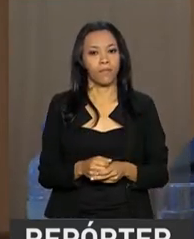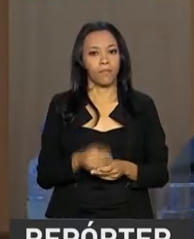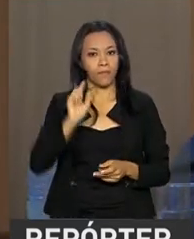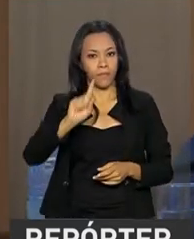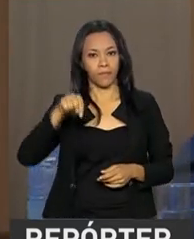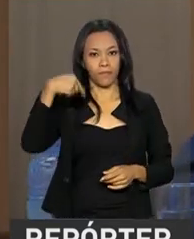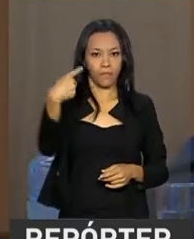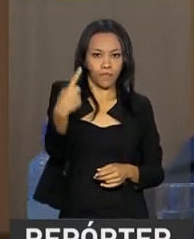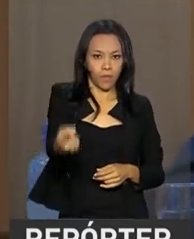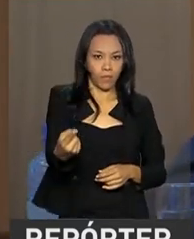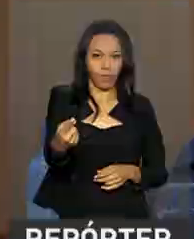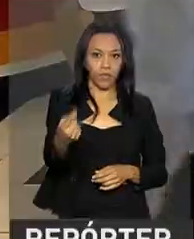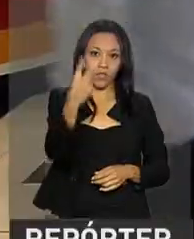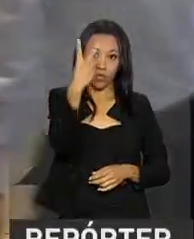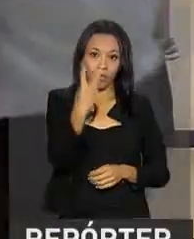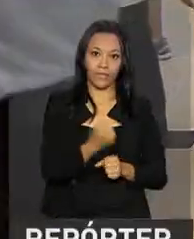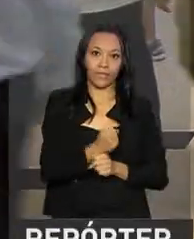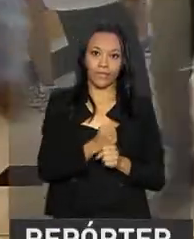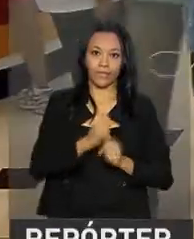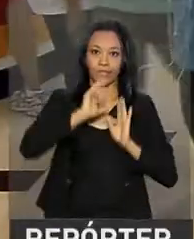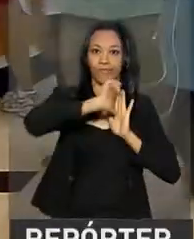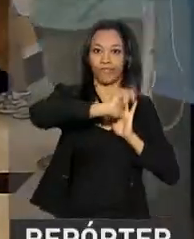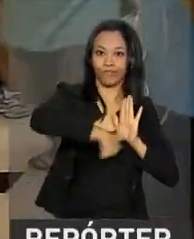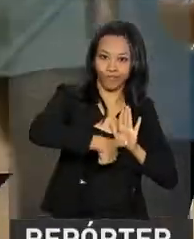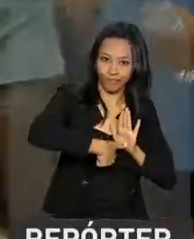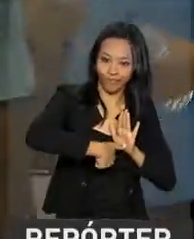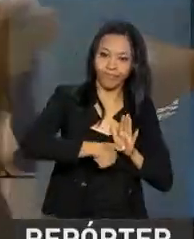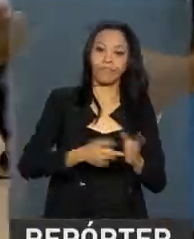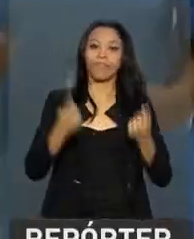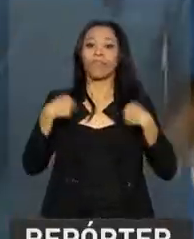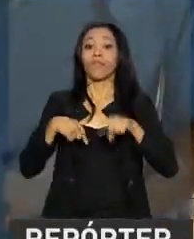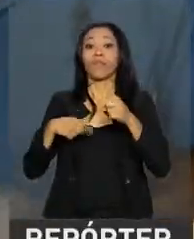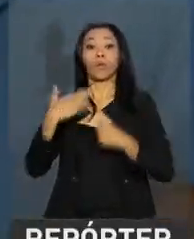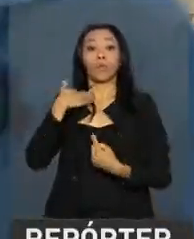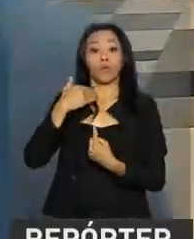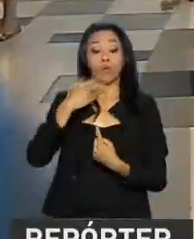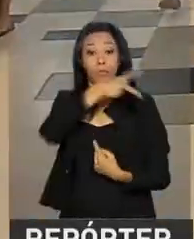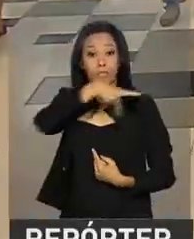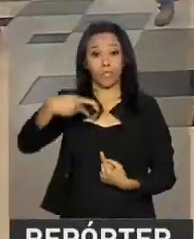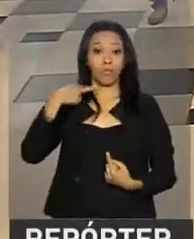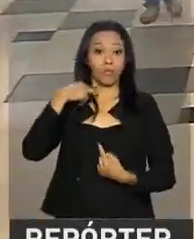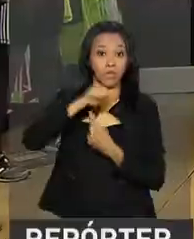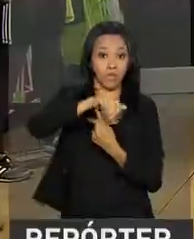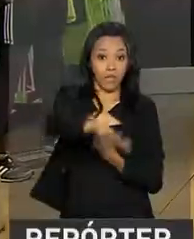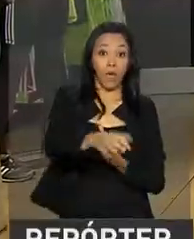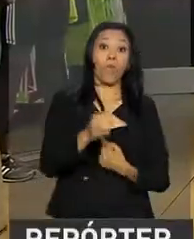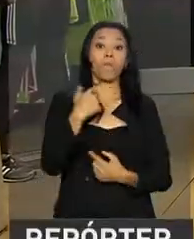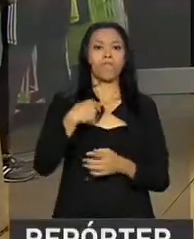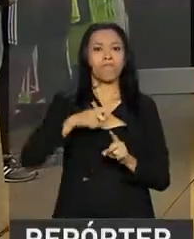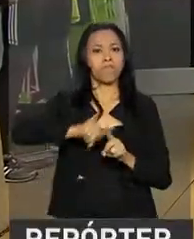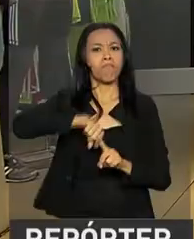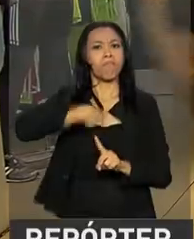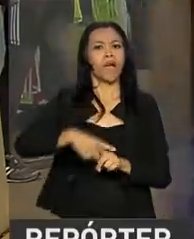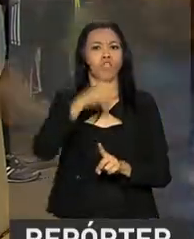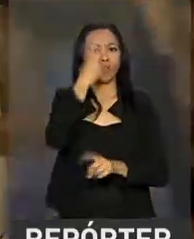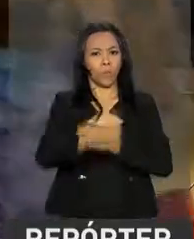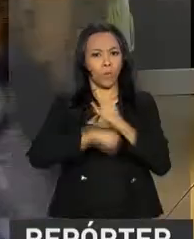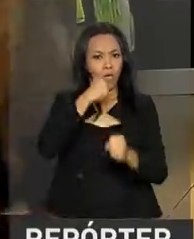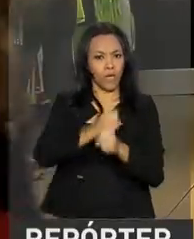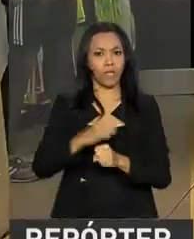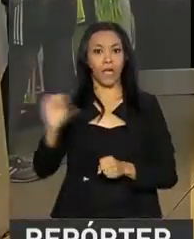após 2 anos de recessão. Ilan Goldfein lembrou que a inflação começou a cair há mais de um ano e a projeção é que